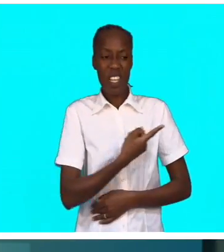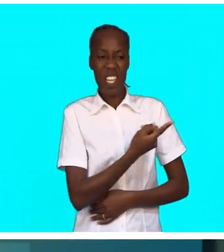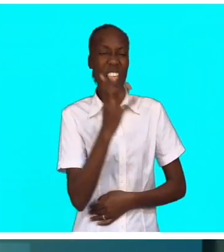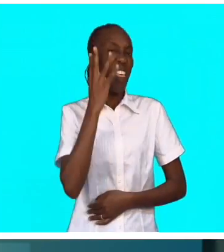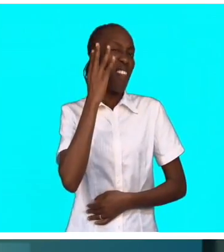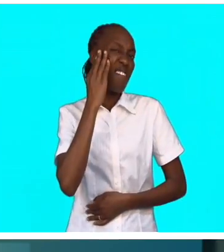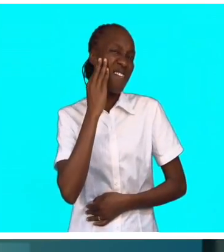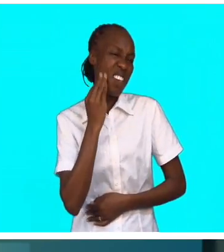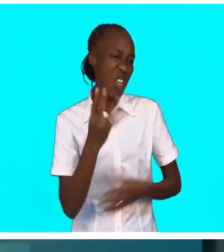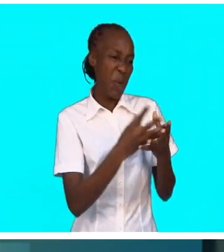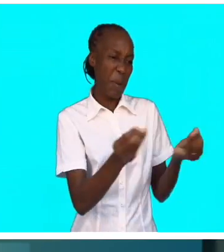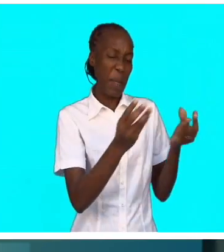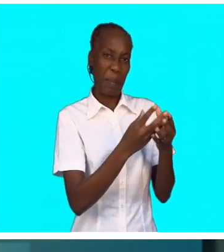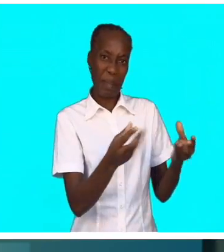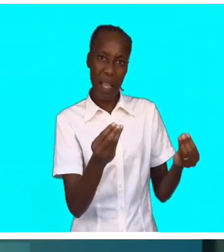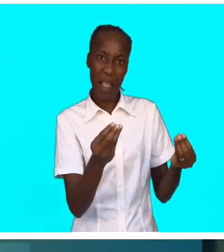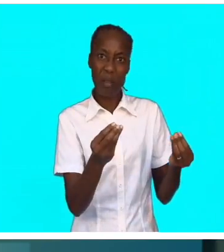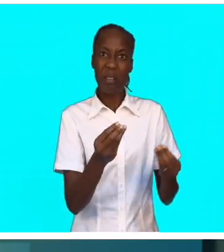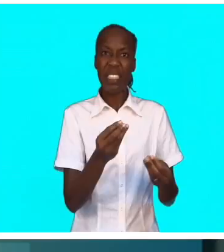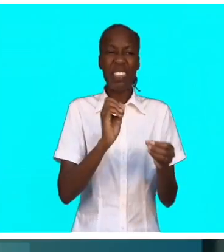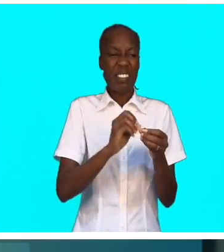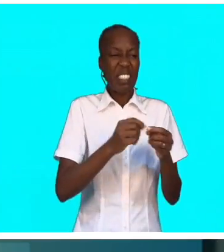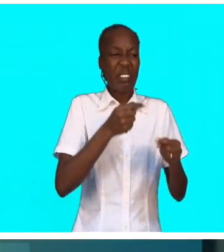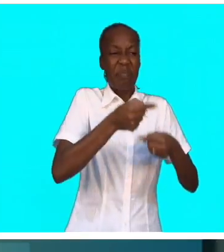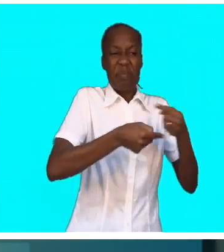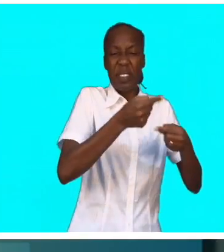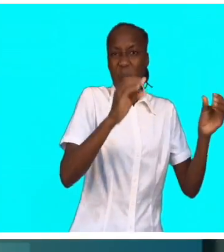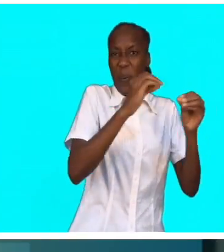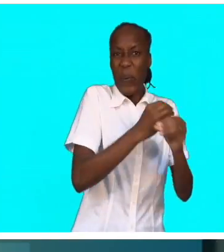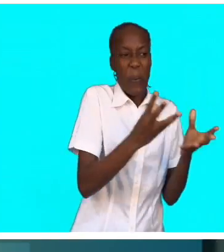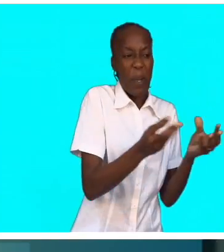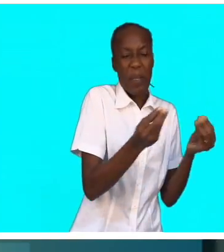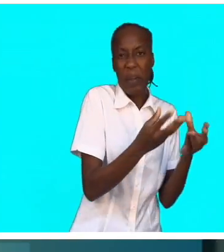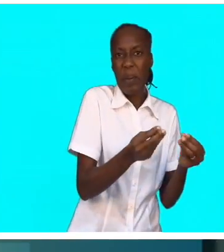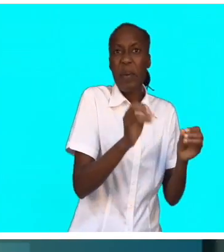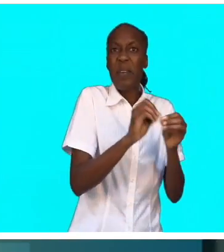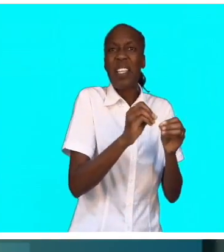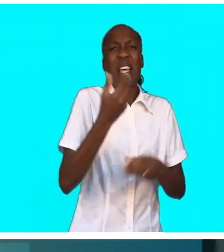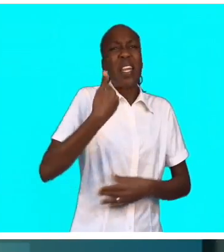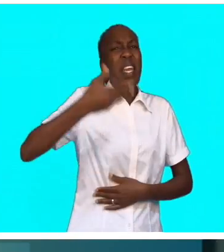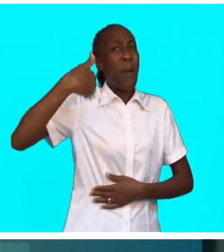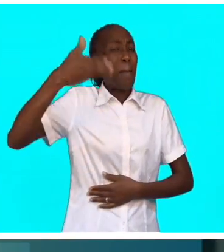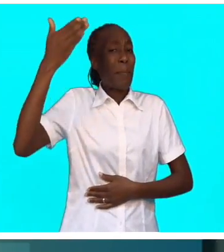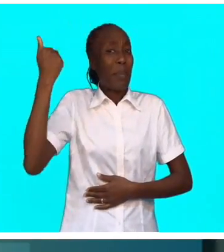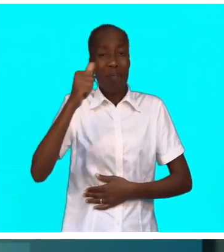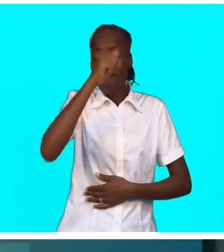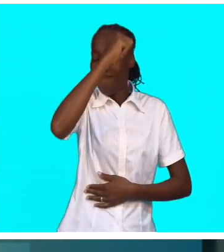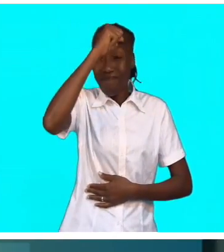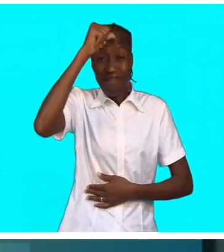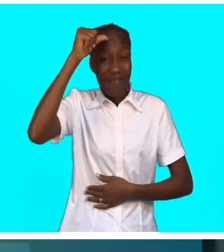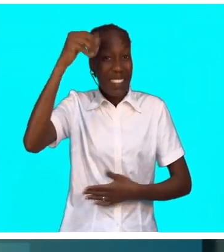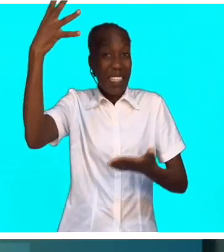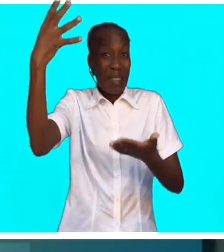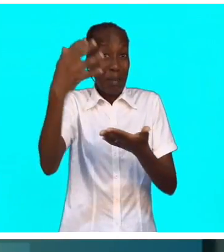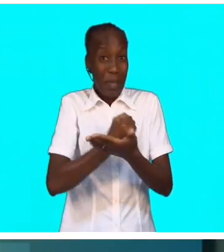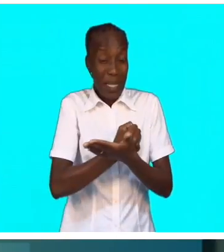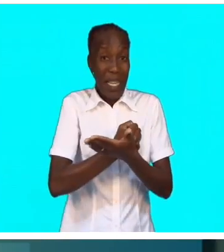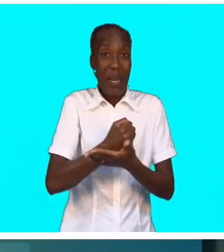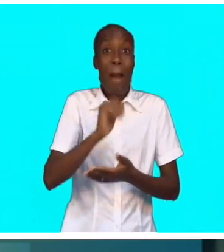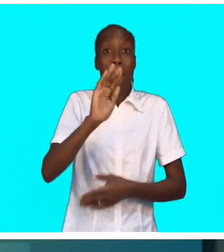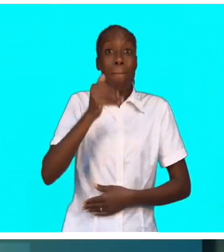equipamento antigo, que já não tem acessórios, posso assim dizer, portanto, uma linha antiga que dificilmente